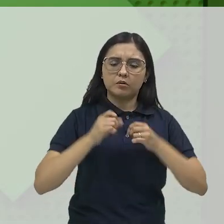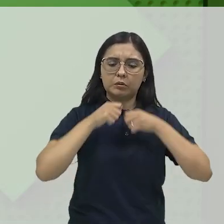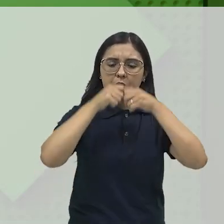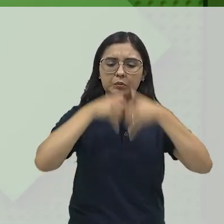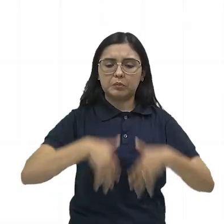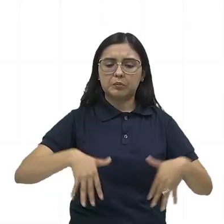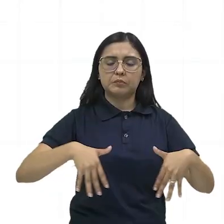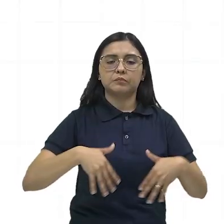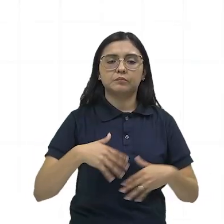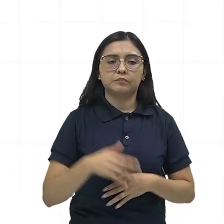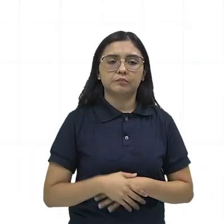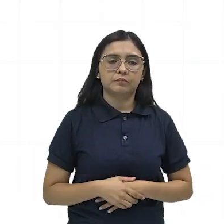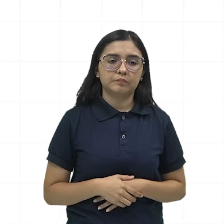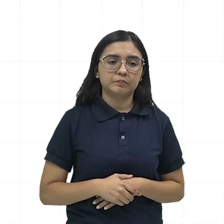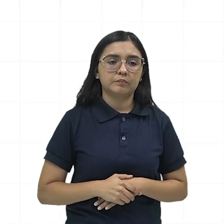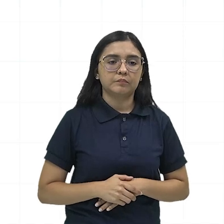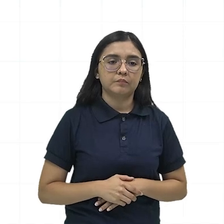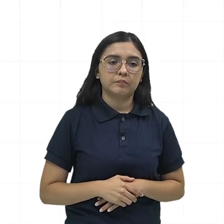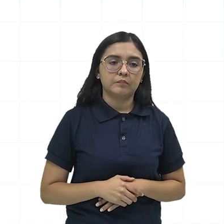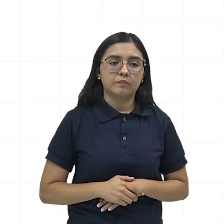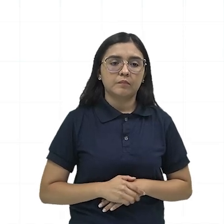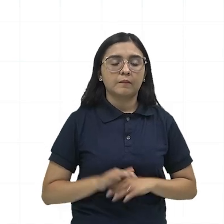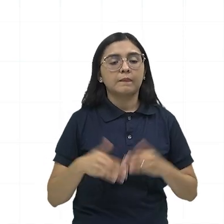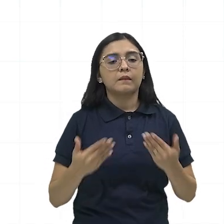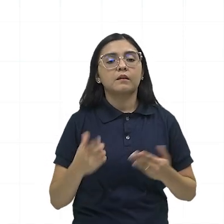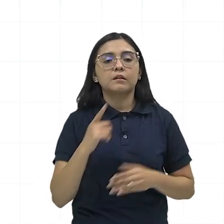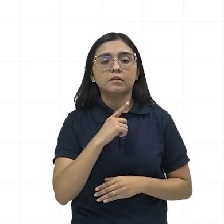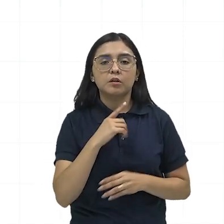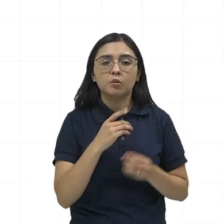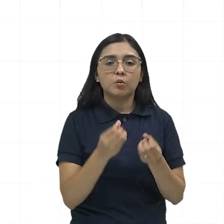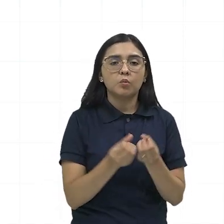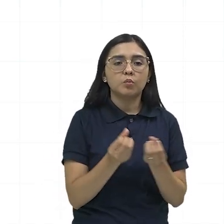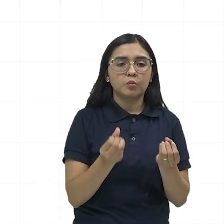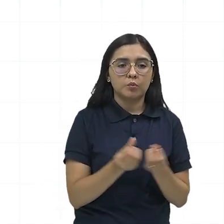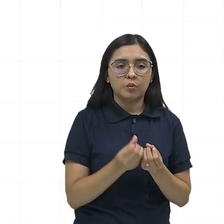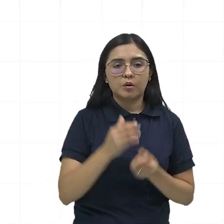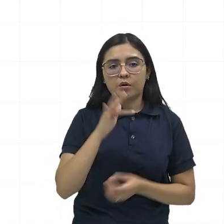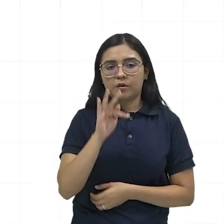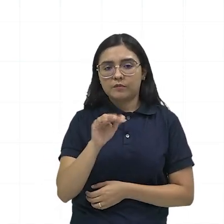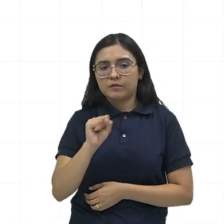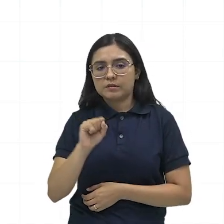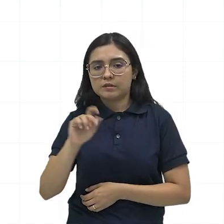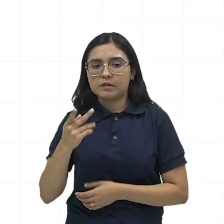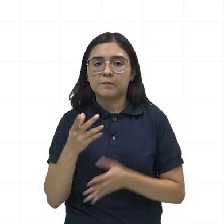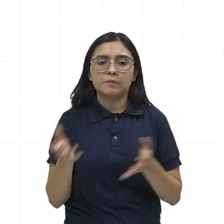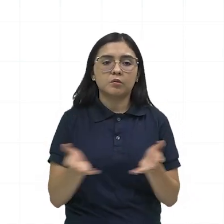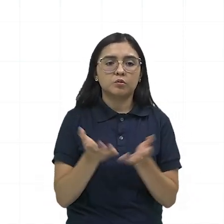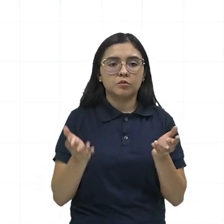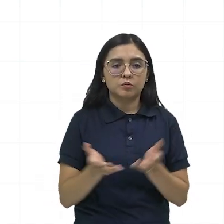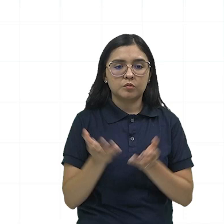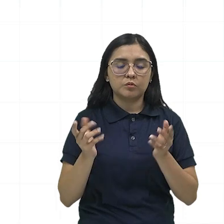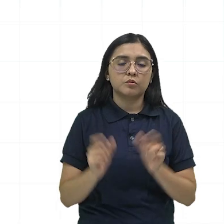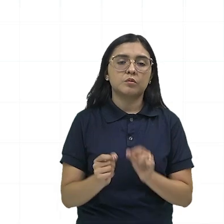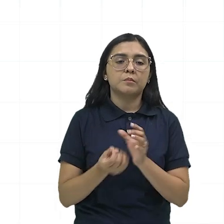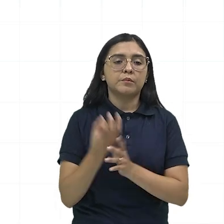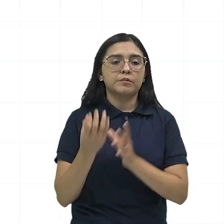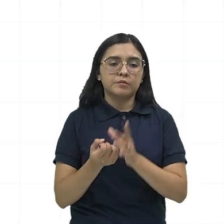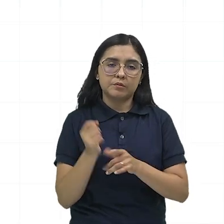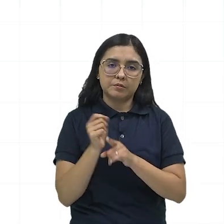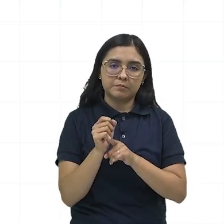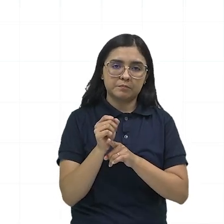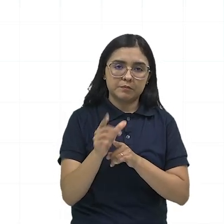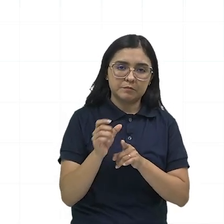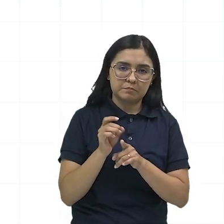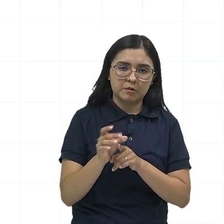aí no caso, né? A gente percebe aí que nos testículos o FSH ele estimula a produção dos espermatozoides,